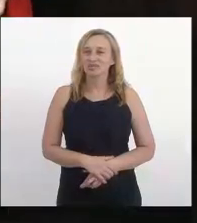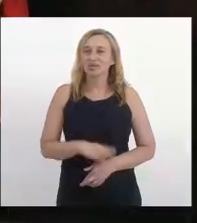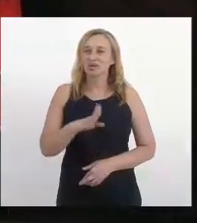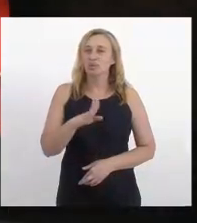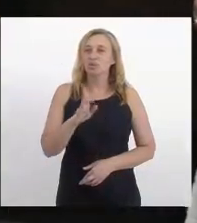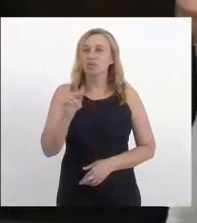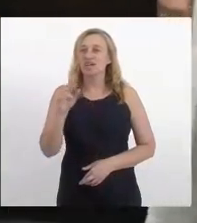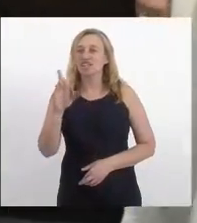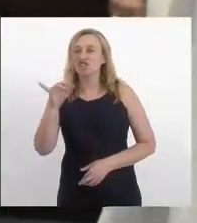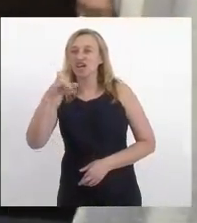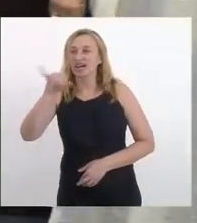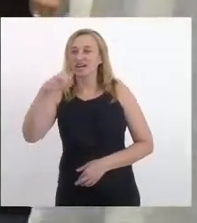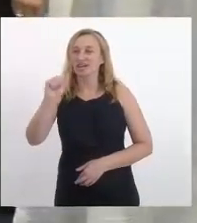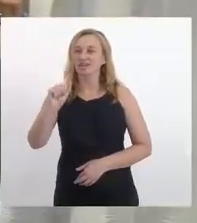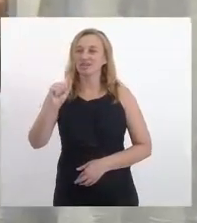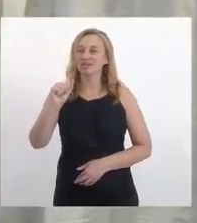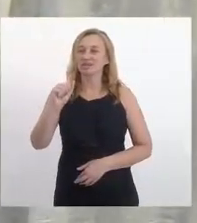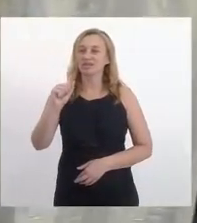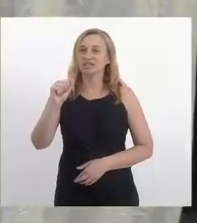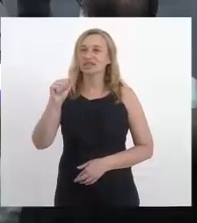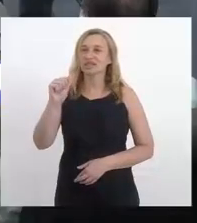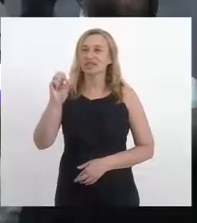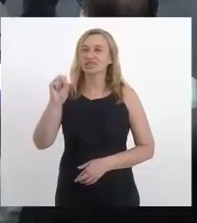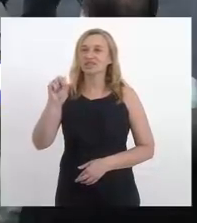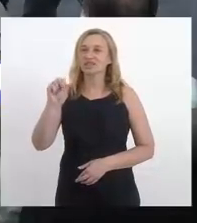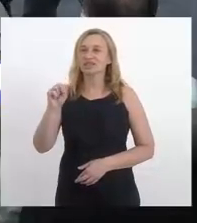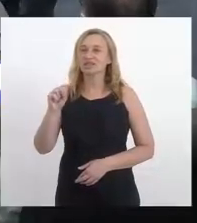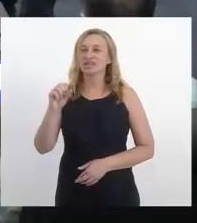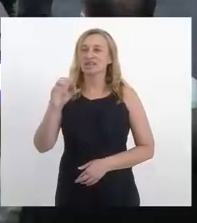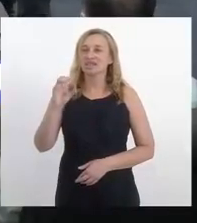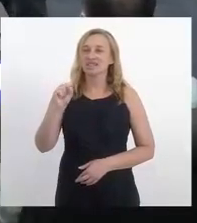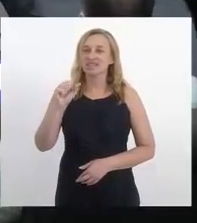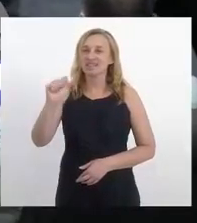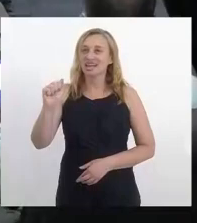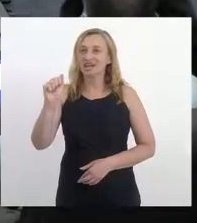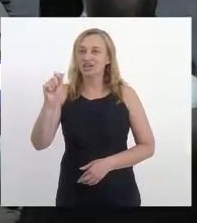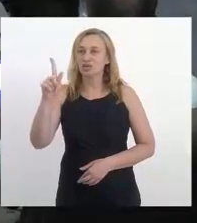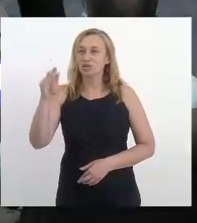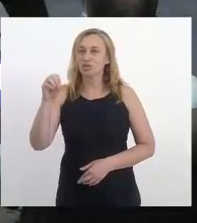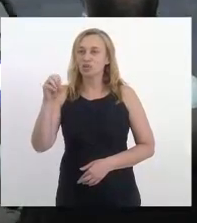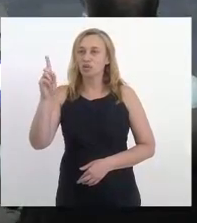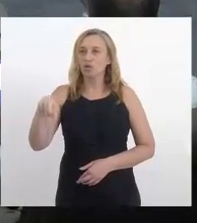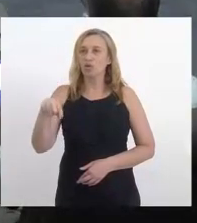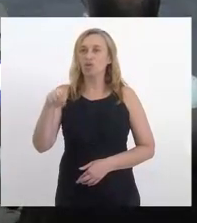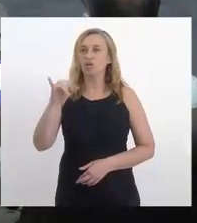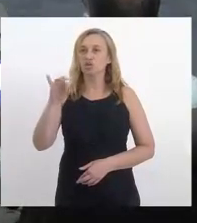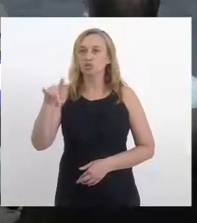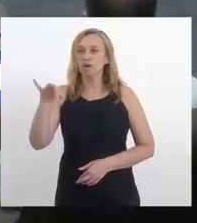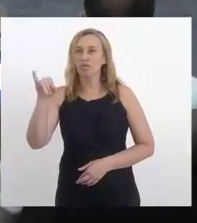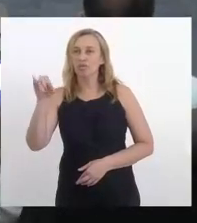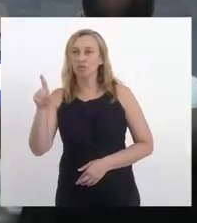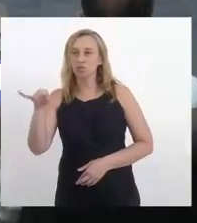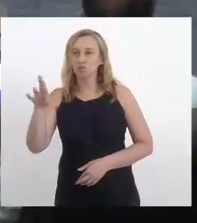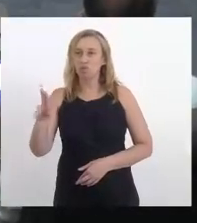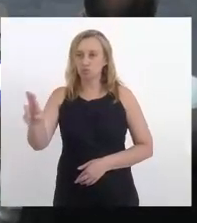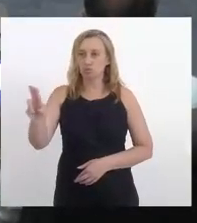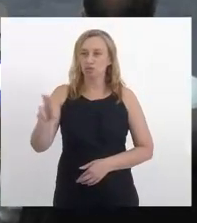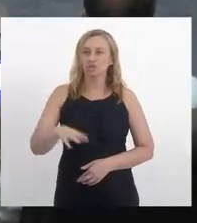Ubirajara Gomes da Silva, Bira de Sangô, do Ilê Assé, Ojuobá Ogodu.